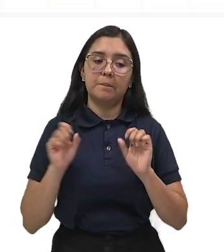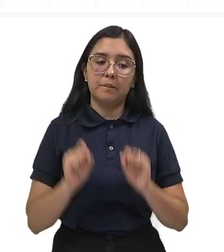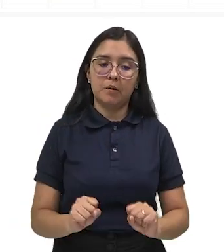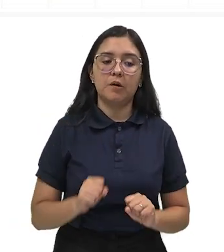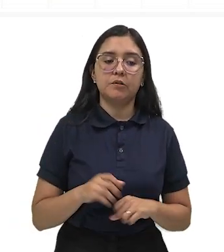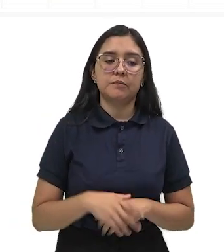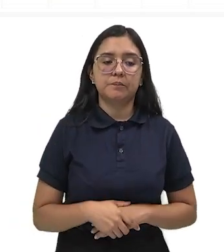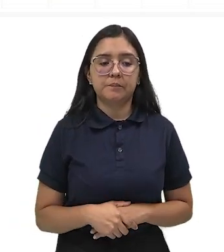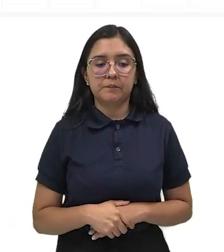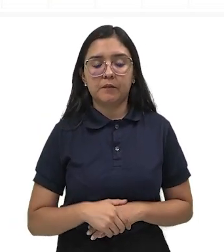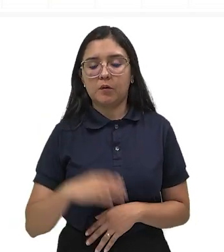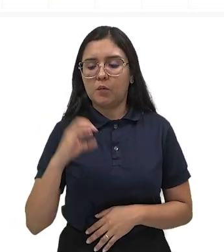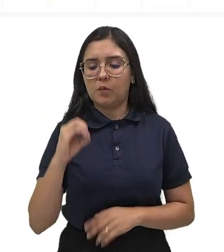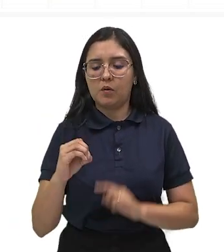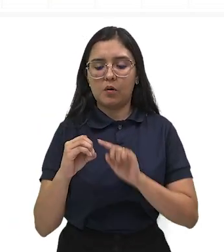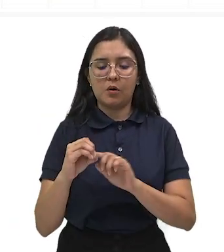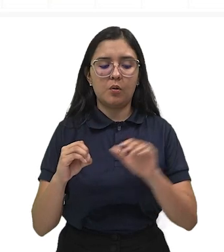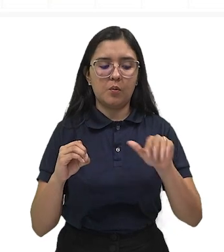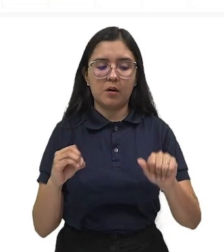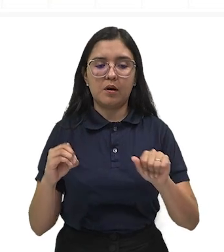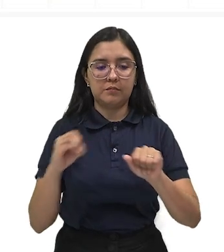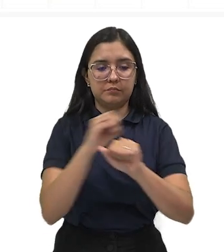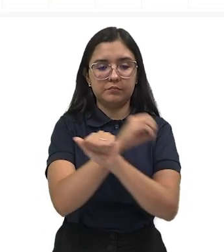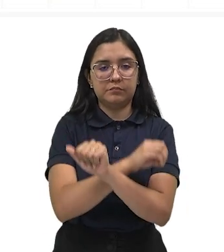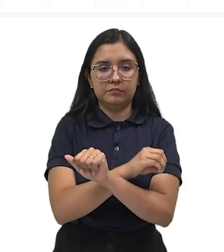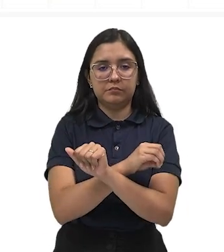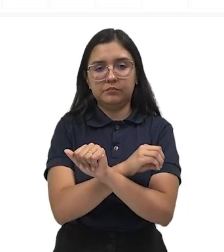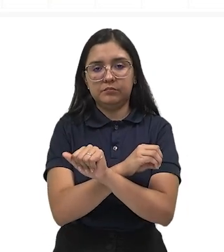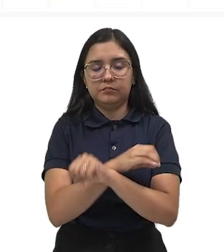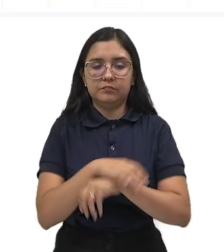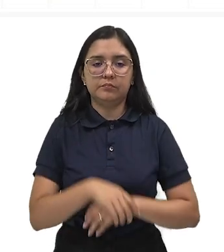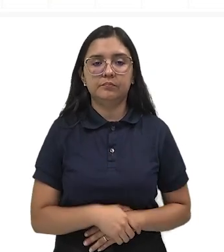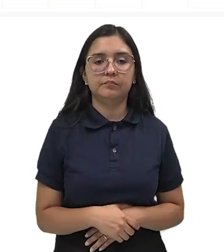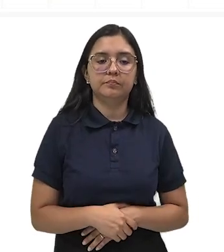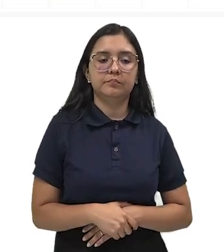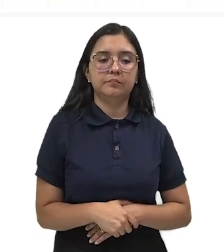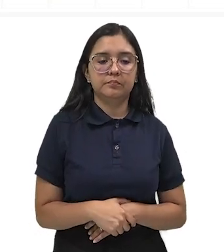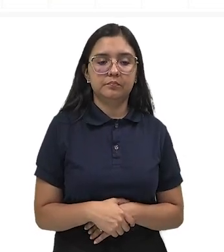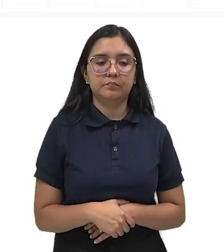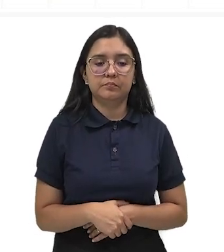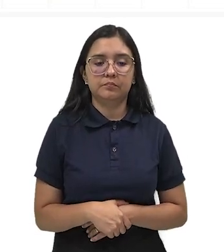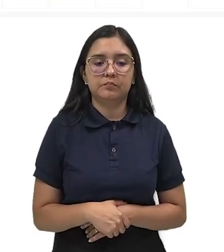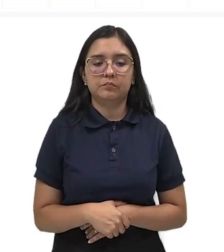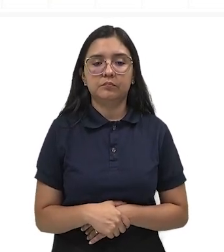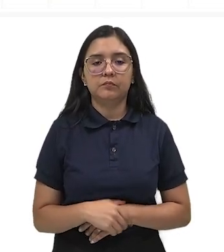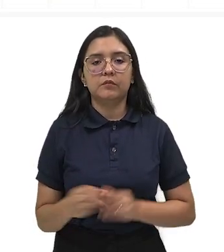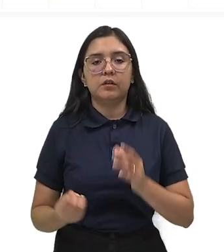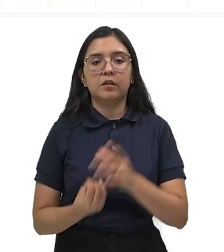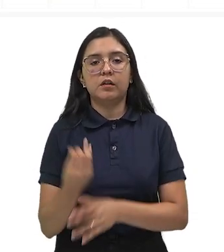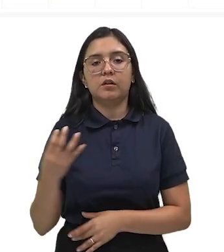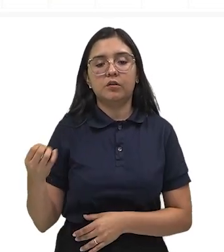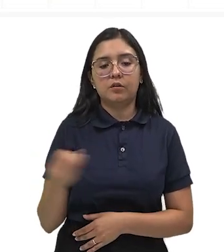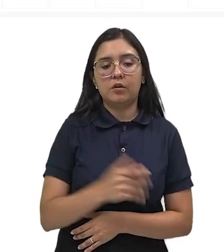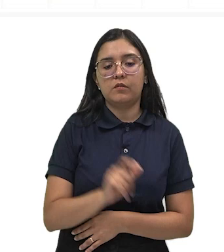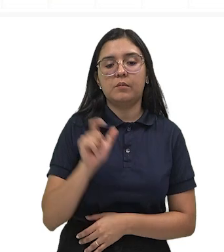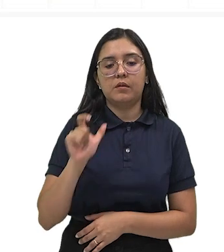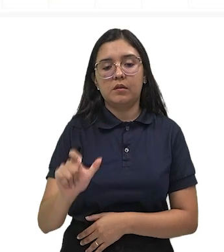O para a posição do A e o A para a posição do O. Vai ficar como?